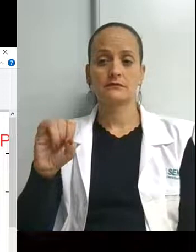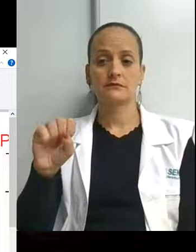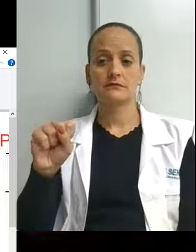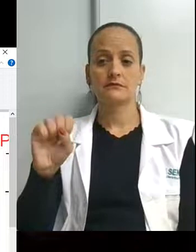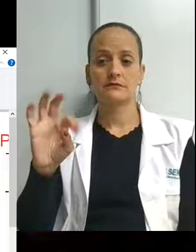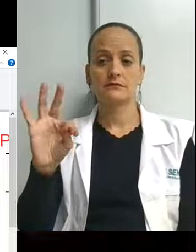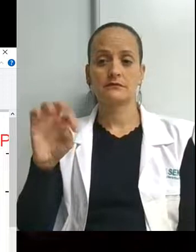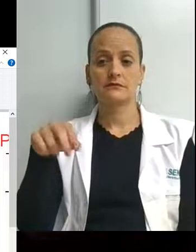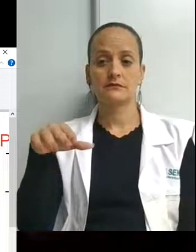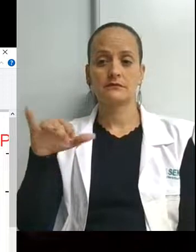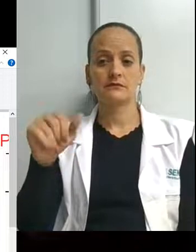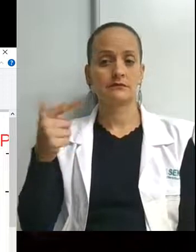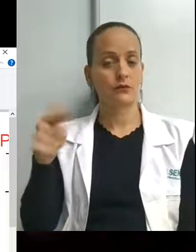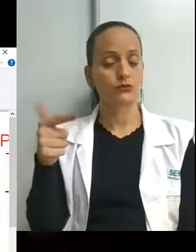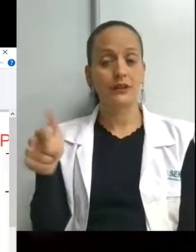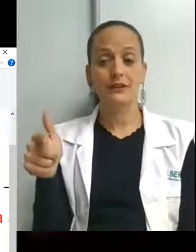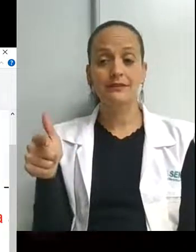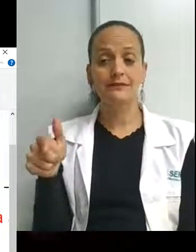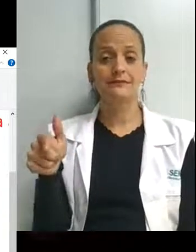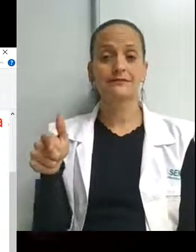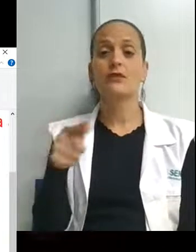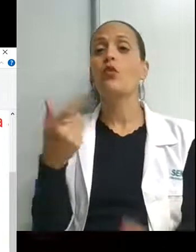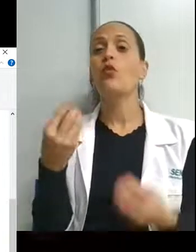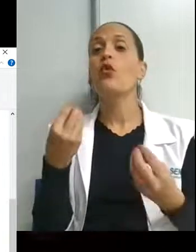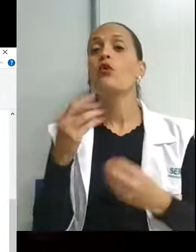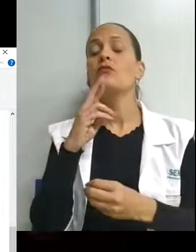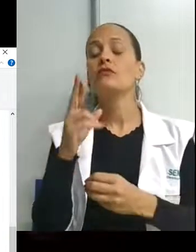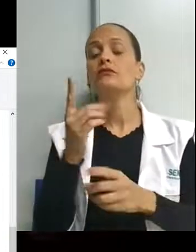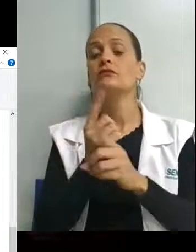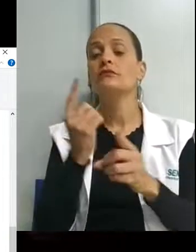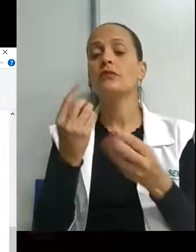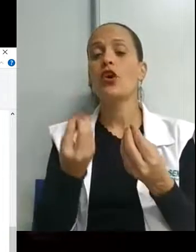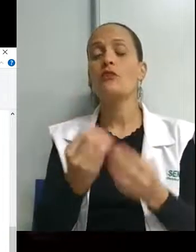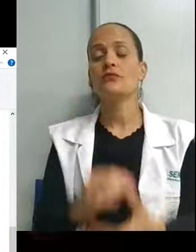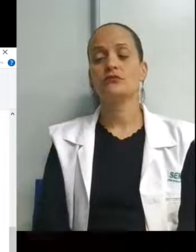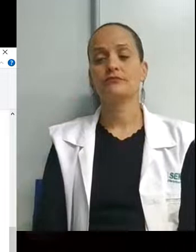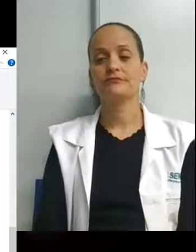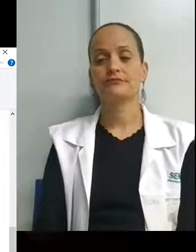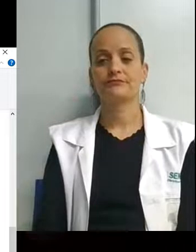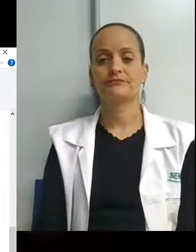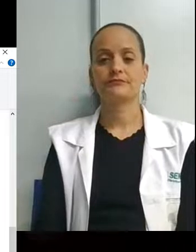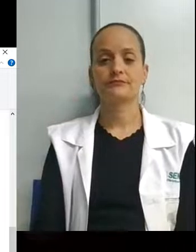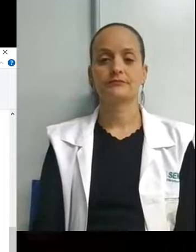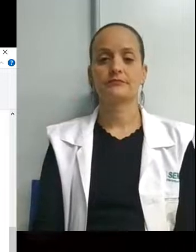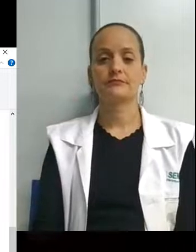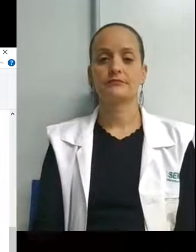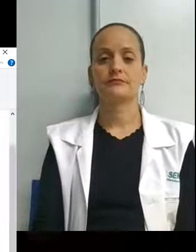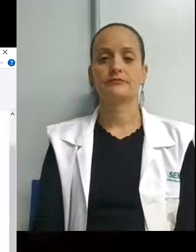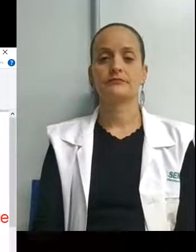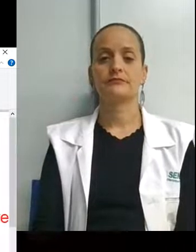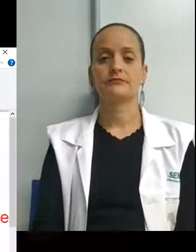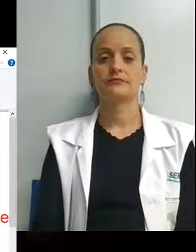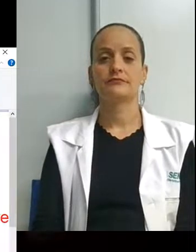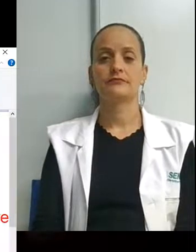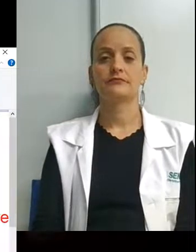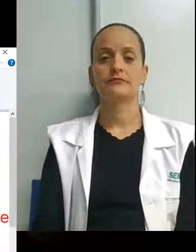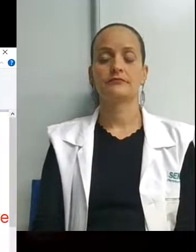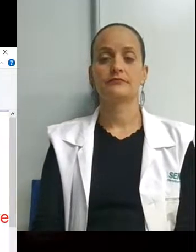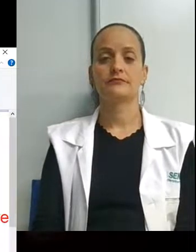gente pode tirar a fórmula da resistência. Como assim, professor? Bora lá, vou pegar o triângulo aqui novamente, ó.